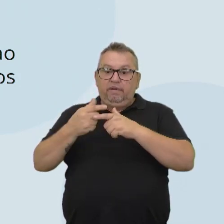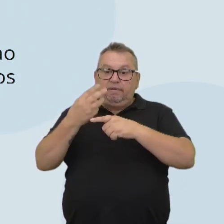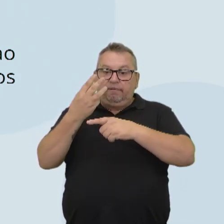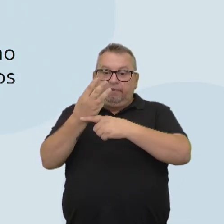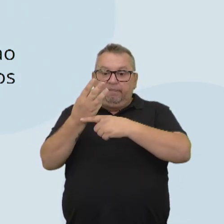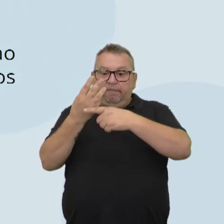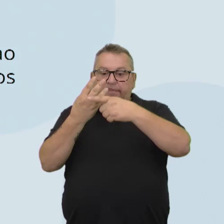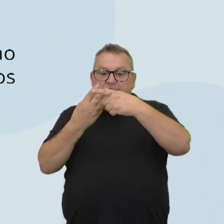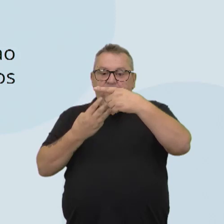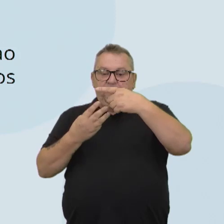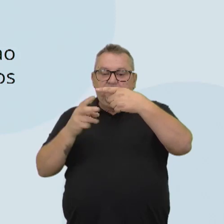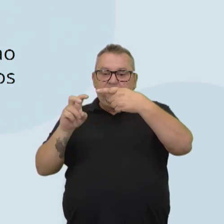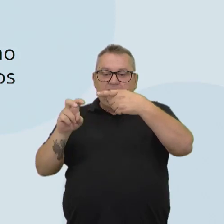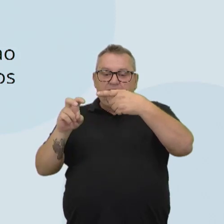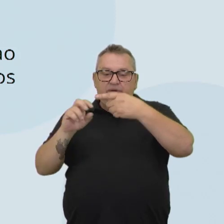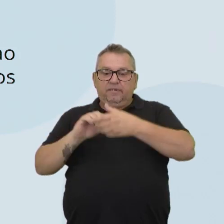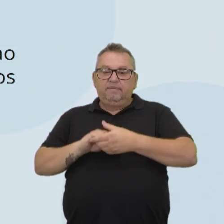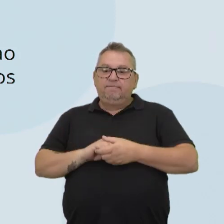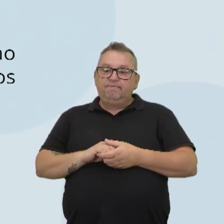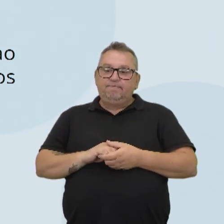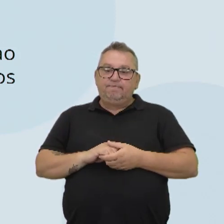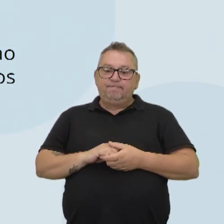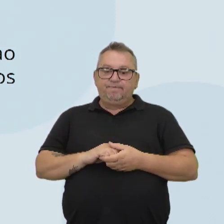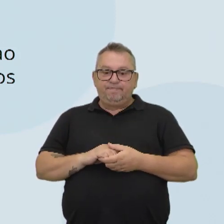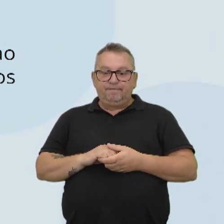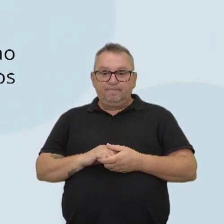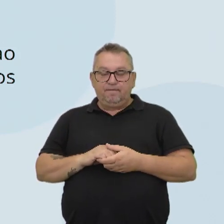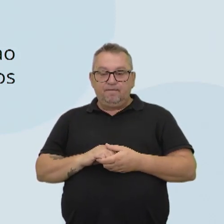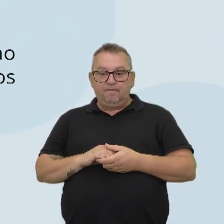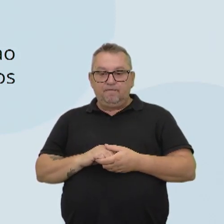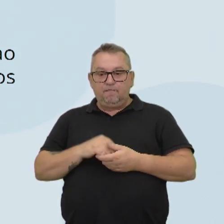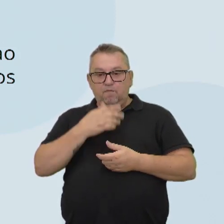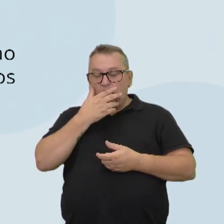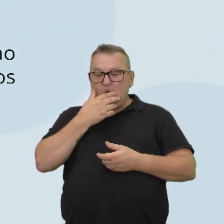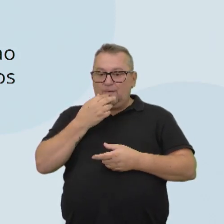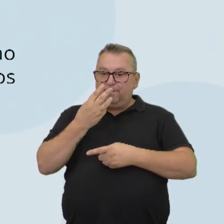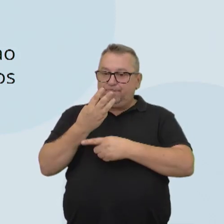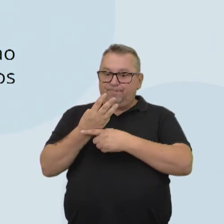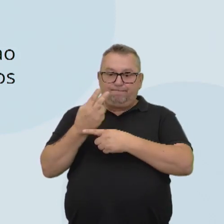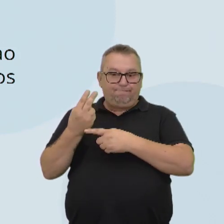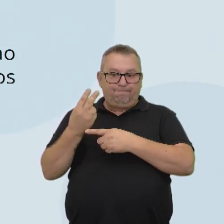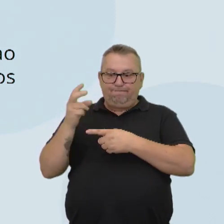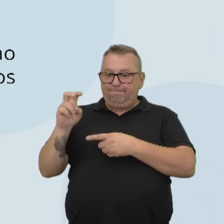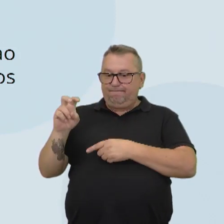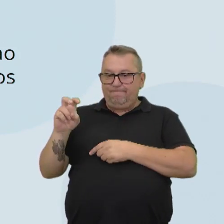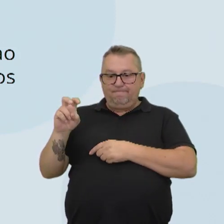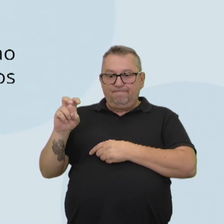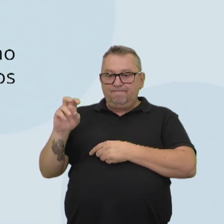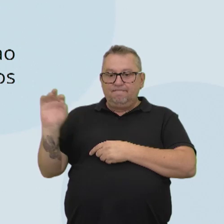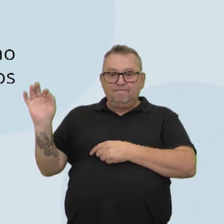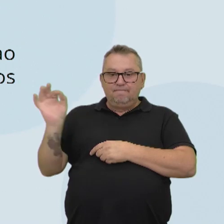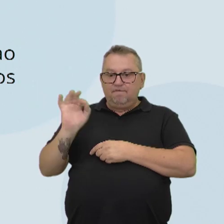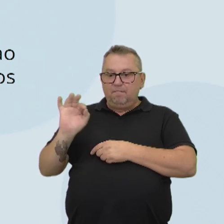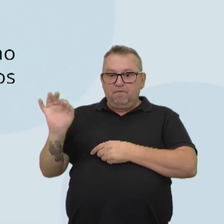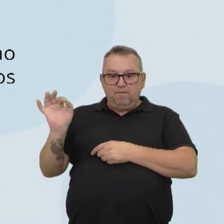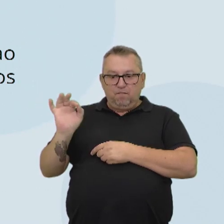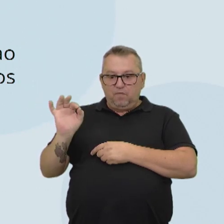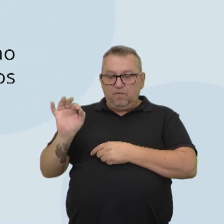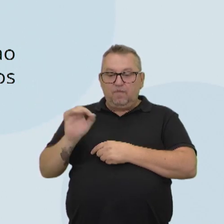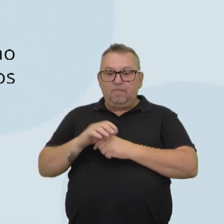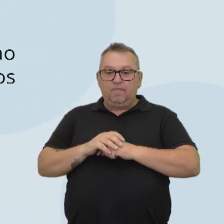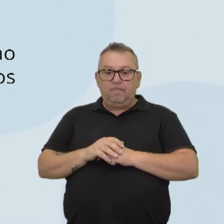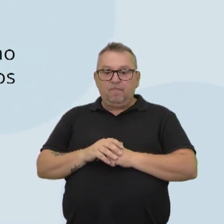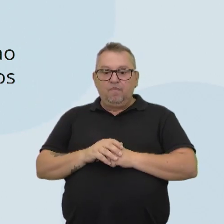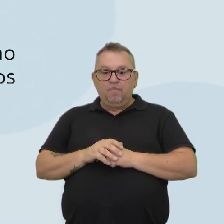3 dividido por 5, na ordem que aparece aí a razão. Bom, o 3 não cabe no 5, então nenhuma vez. Legal. Quer dizer, é isso